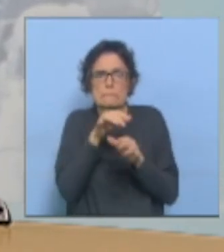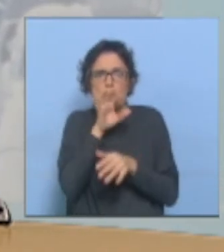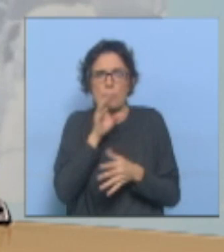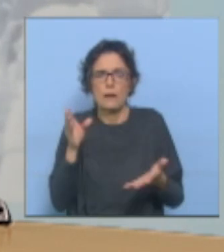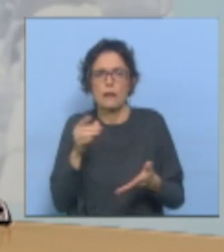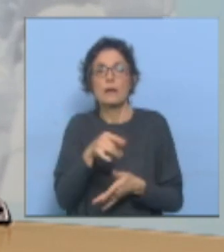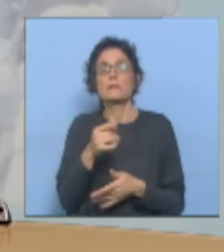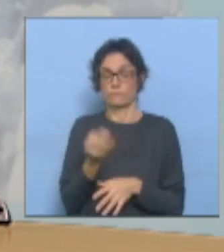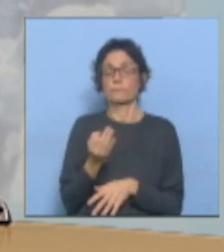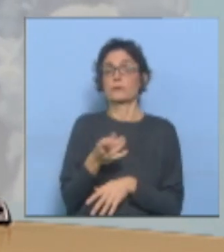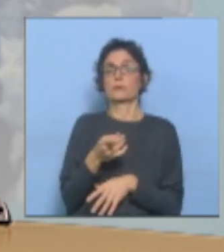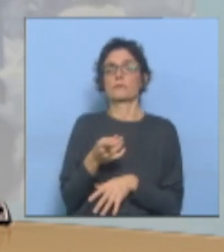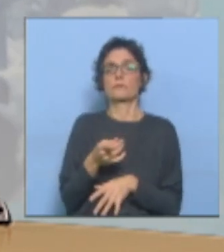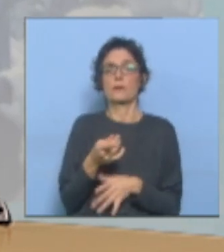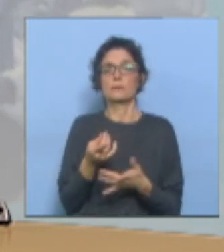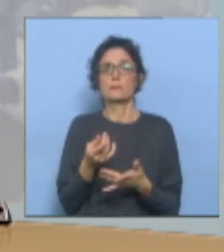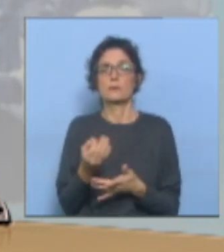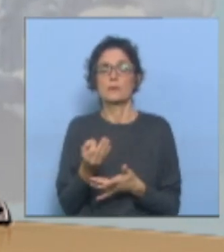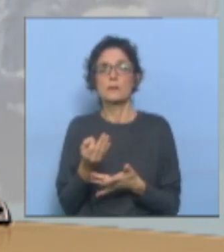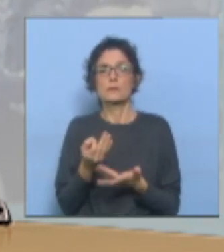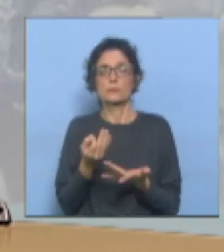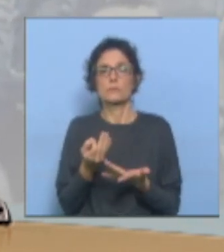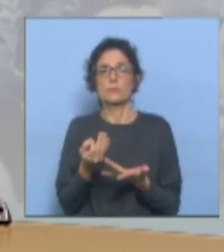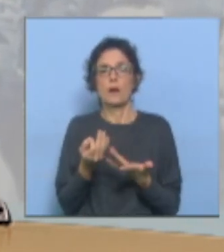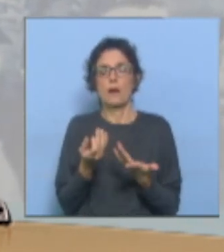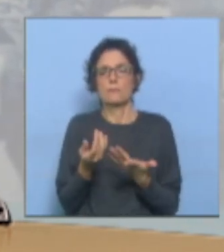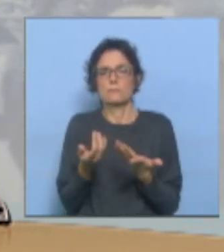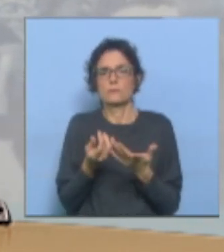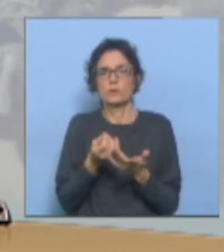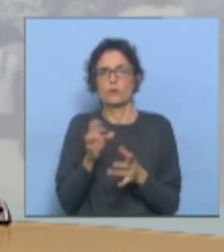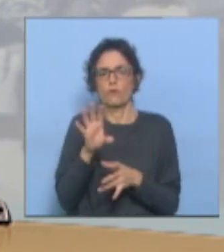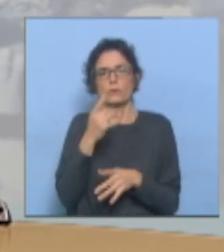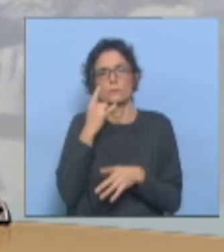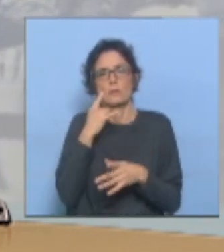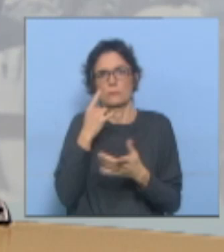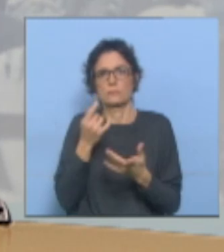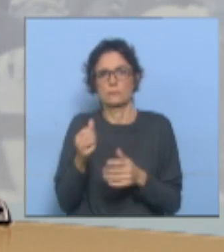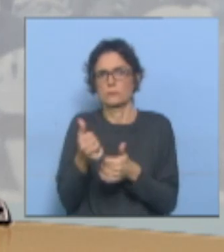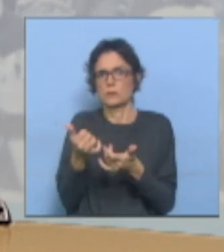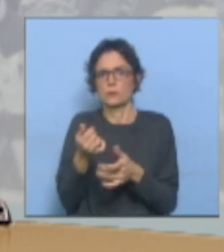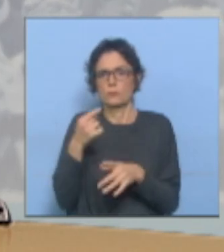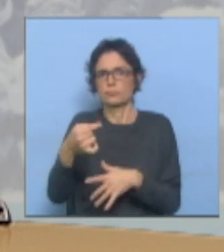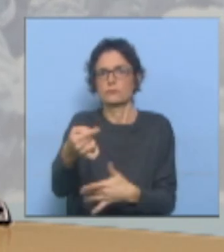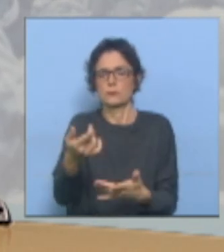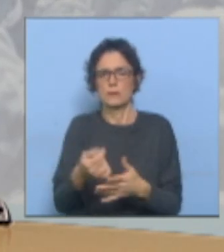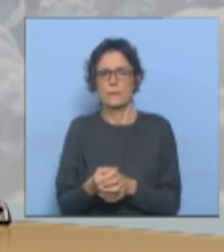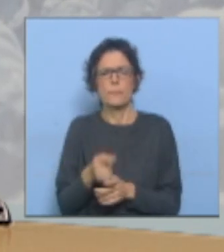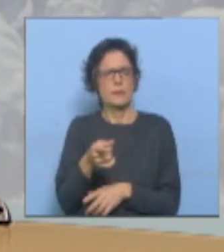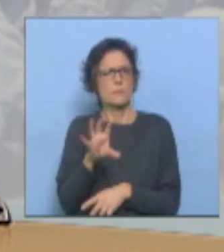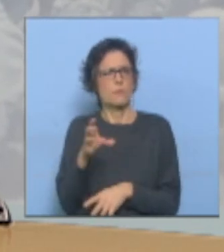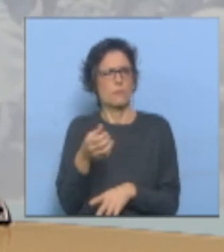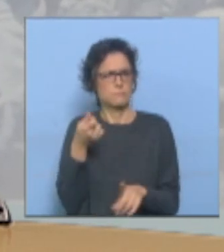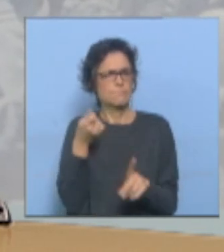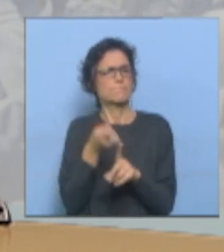cotidiano, sem grandes ligações ao exterior. E esta é uma forma, de facto, de combate